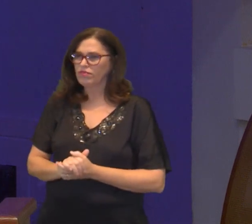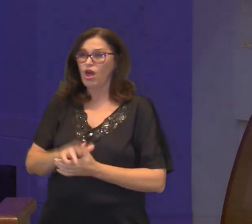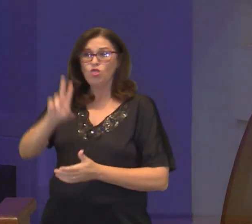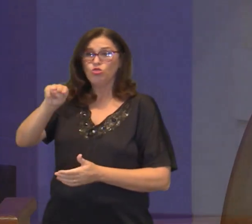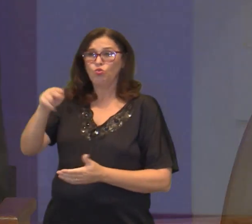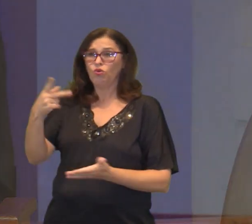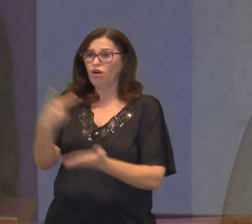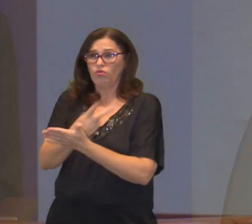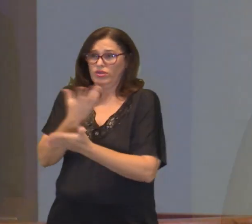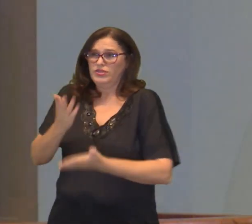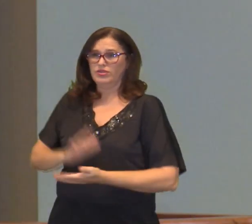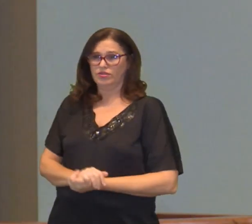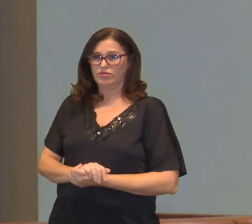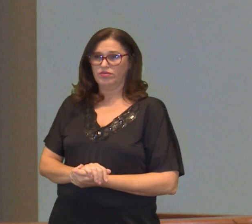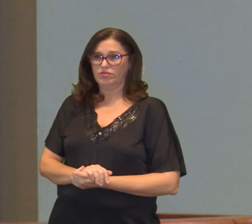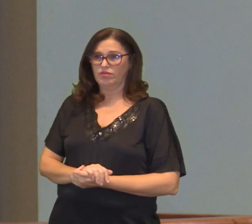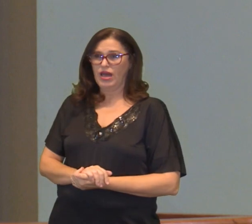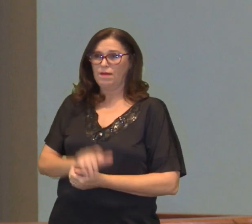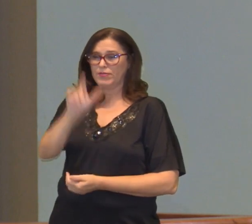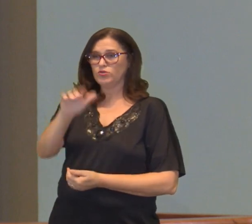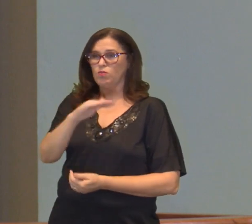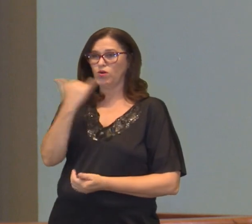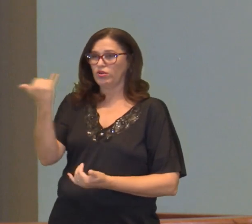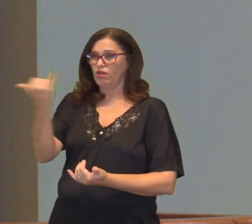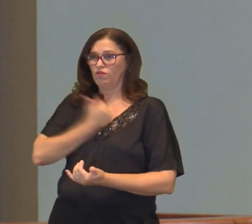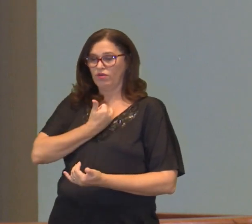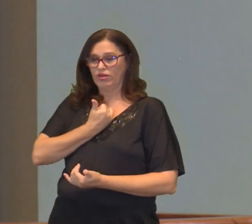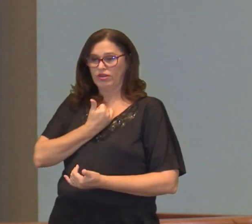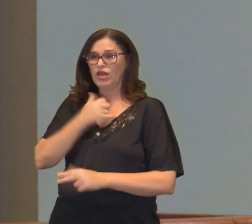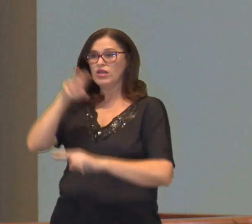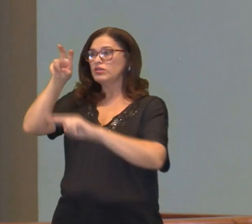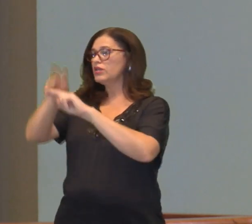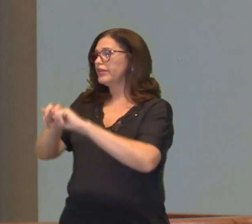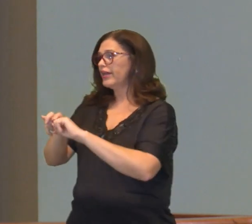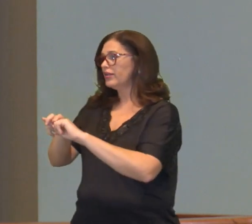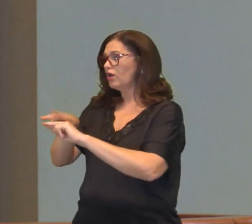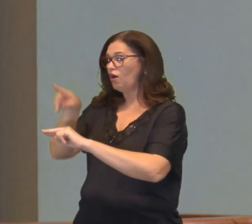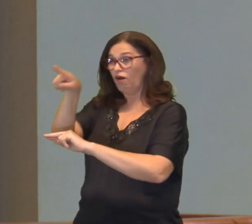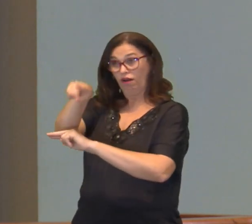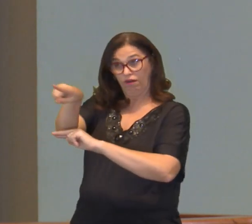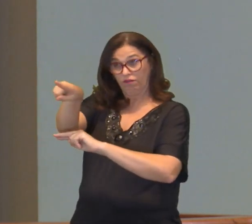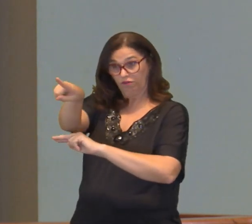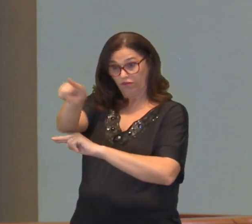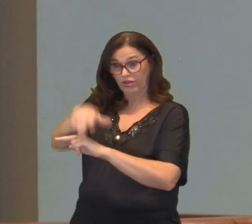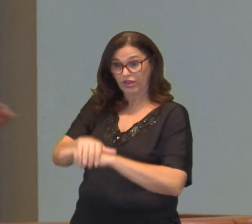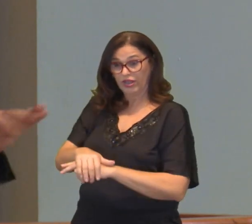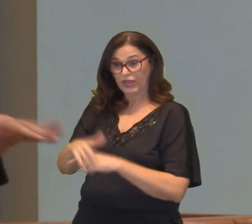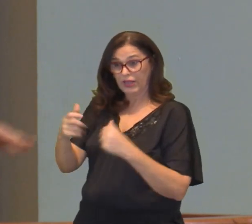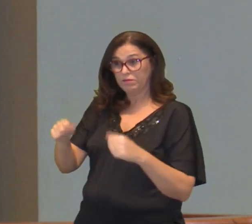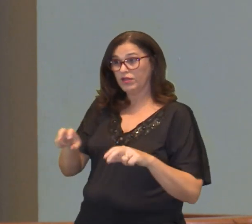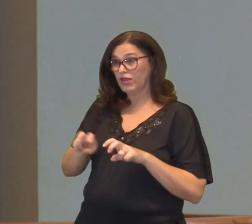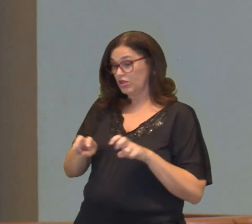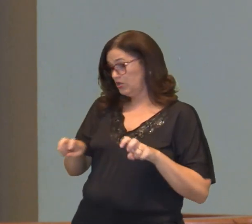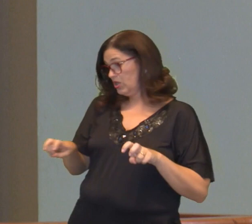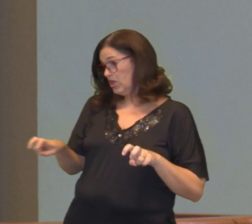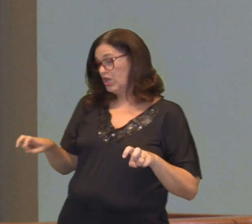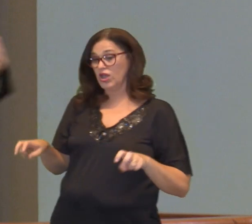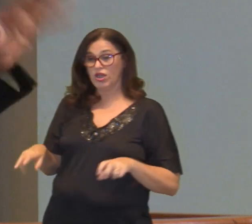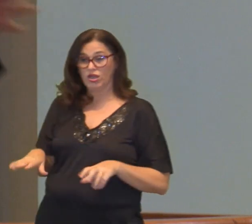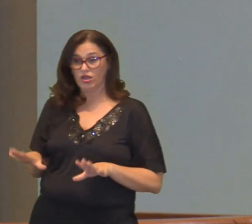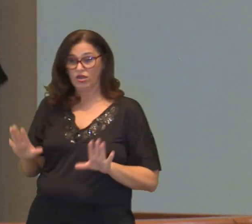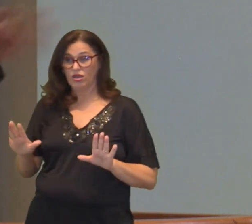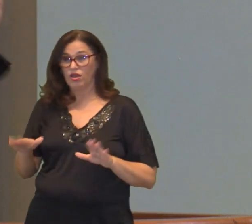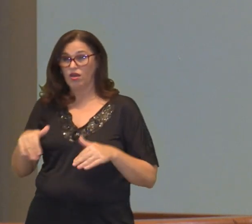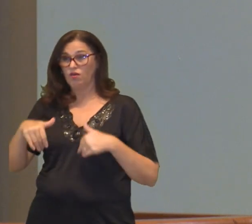Nunca aconteceu de um defunto chegar e dizer para o pessoal sentar e dizer: olha, pessoal, eu cresci aqui nessas paradas, pode todo